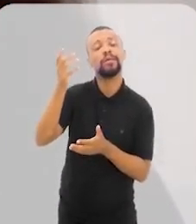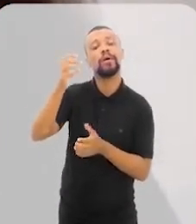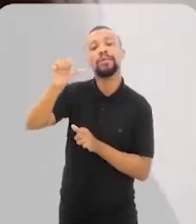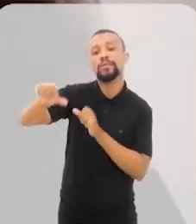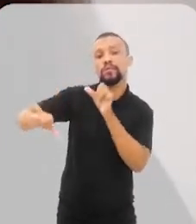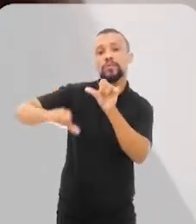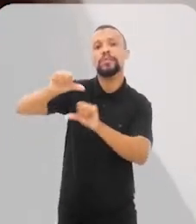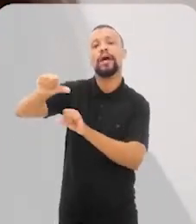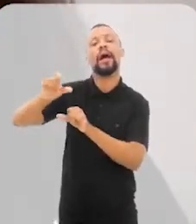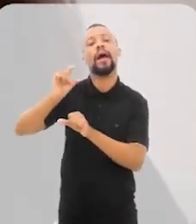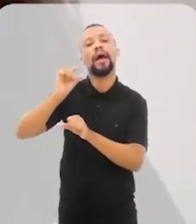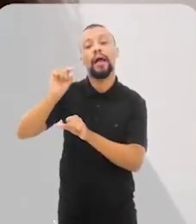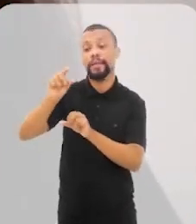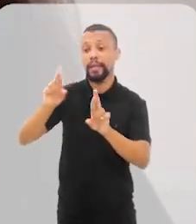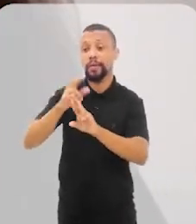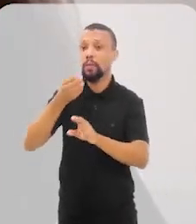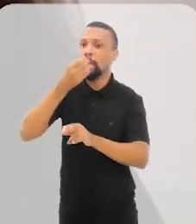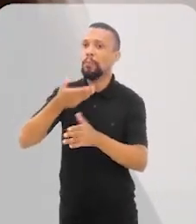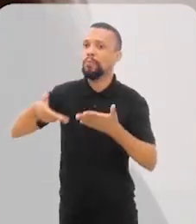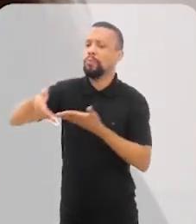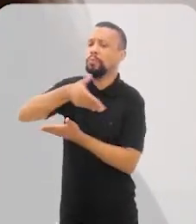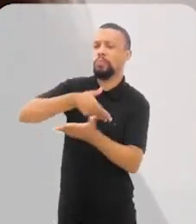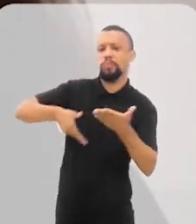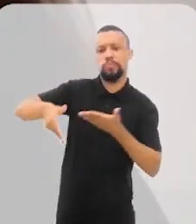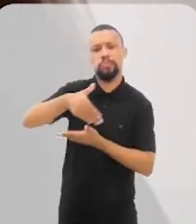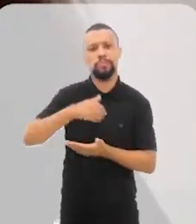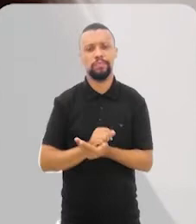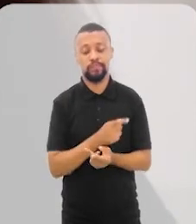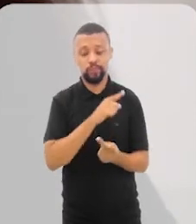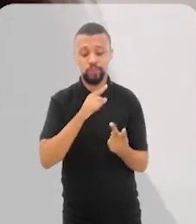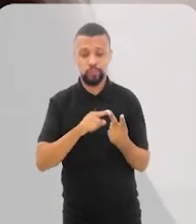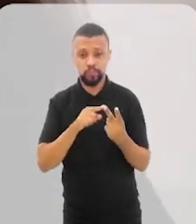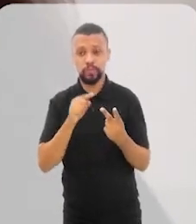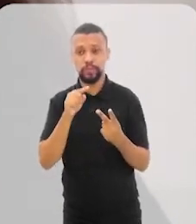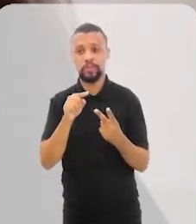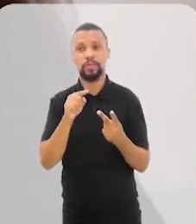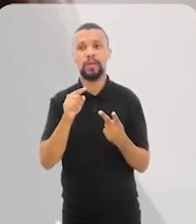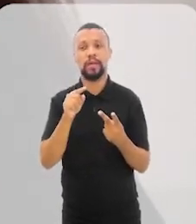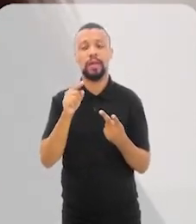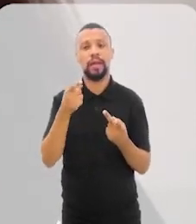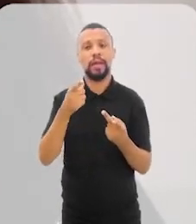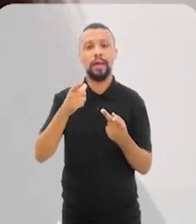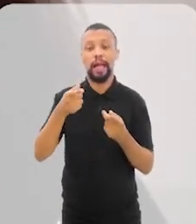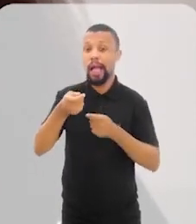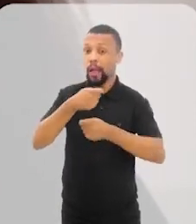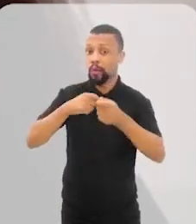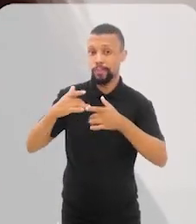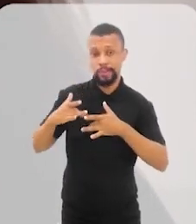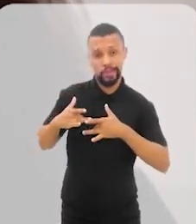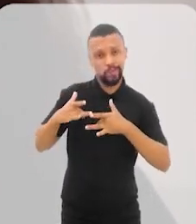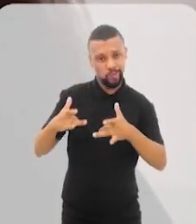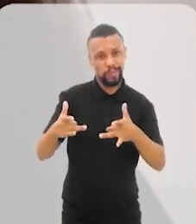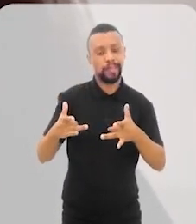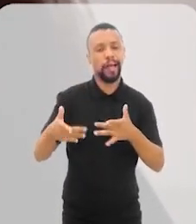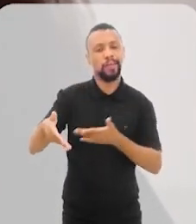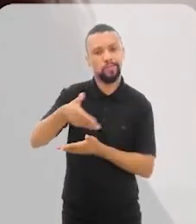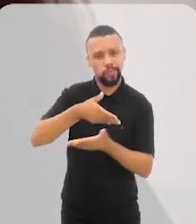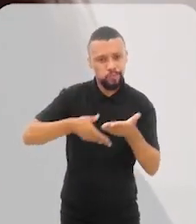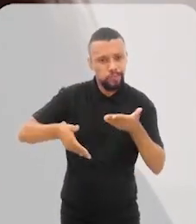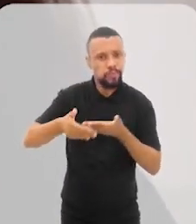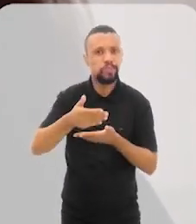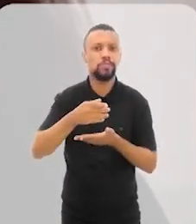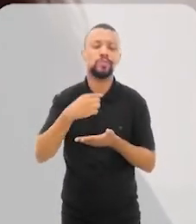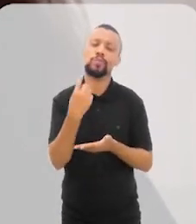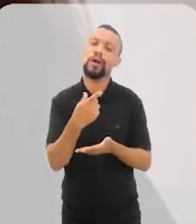já estão acontecendo e torná-las até mais fluidas. Do ponto de vista da ITES, a ITES é uma incubadora de economia solidária. A gente também, né,